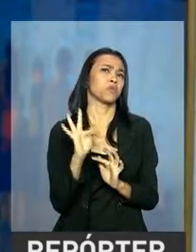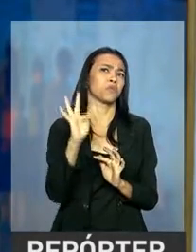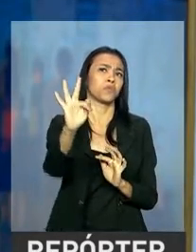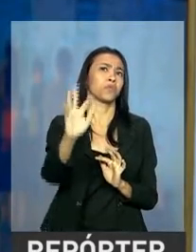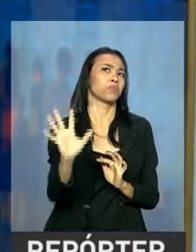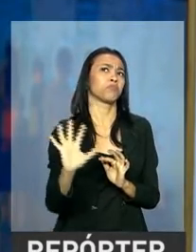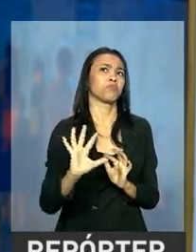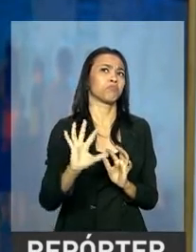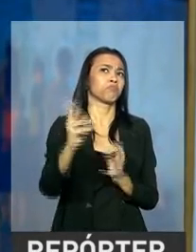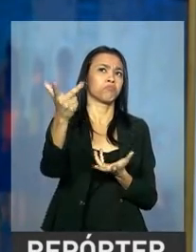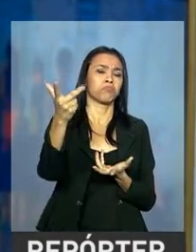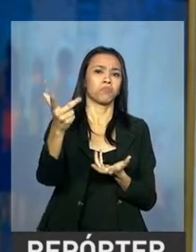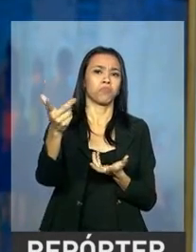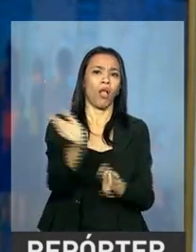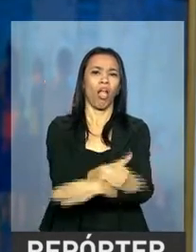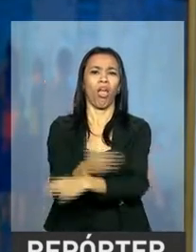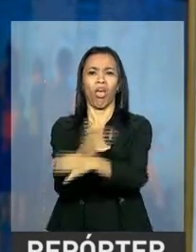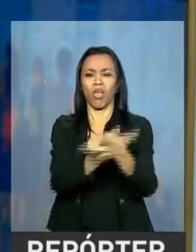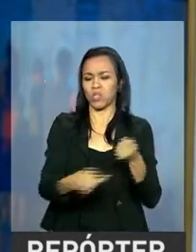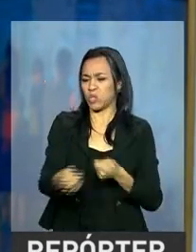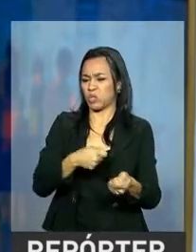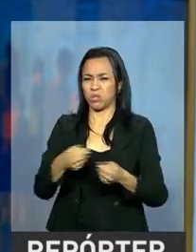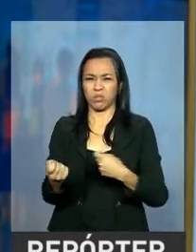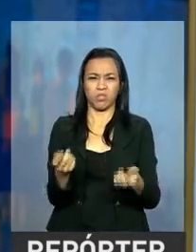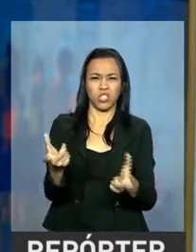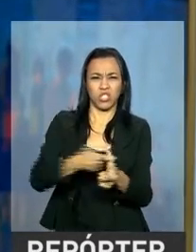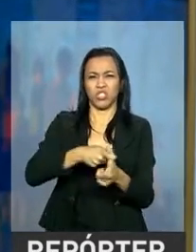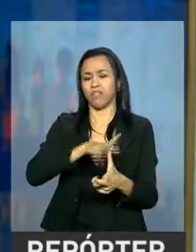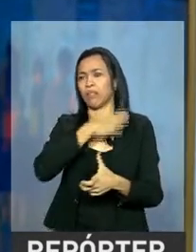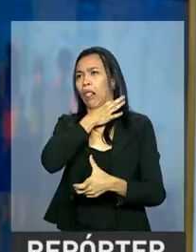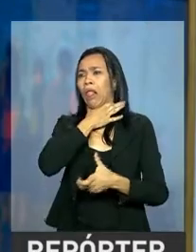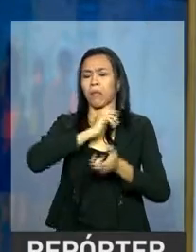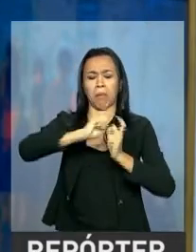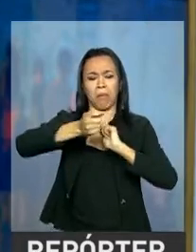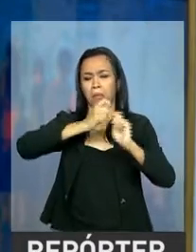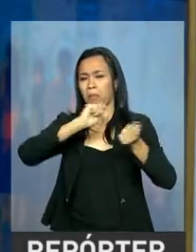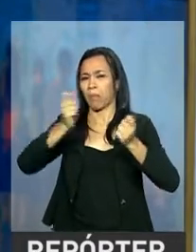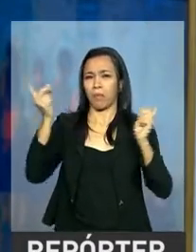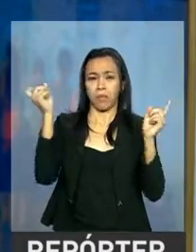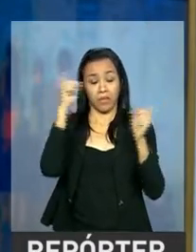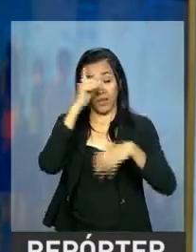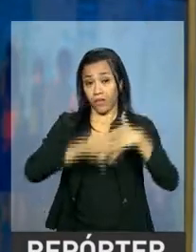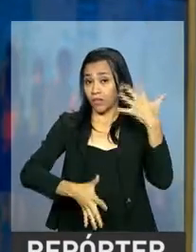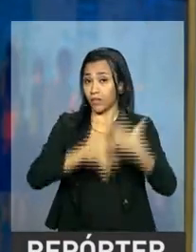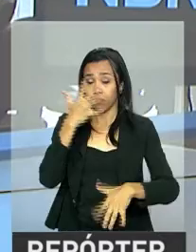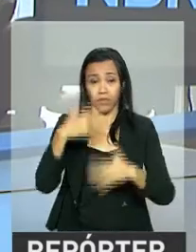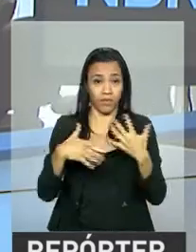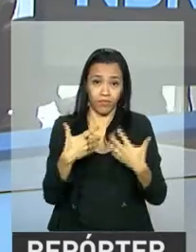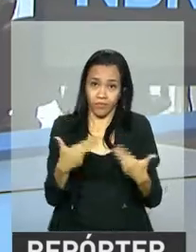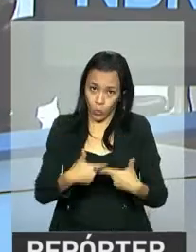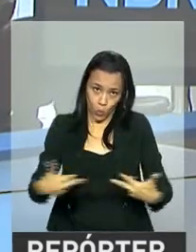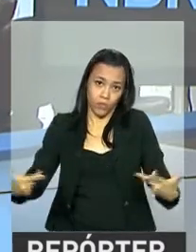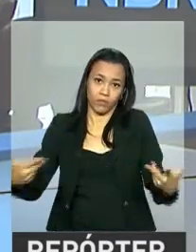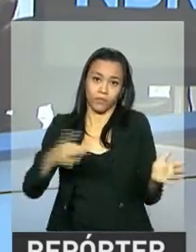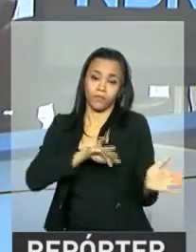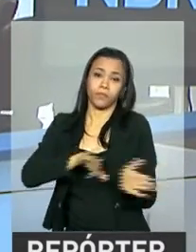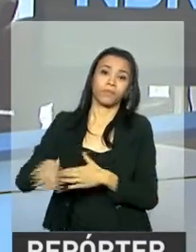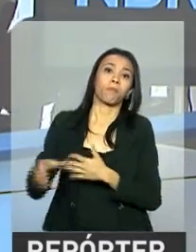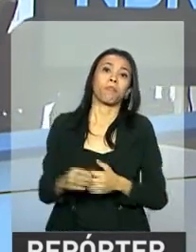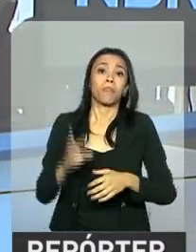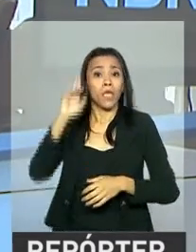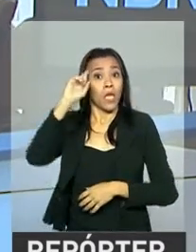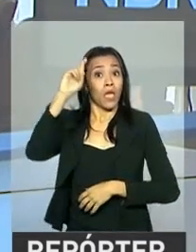um descontrole de contas de uma dificuldade solvência do estado brasileiro empresários